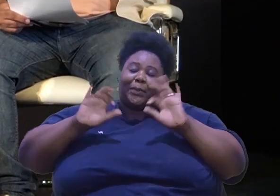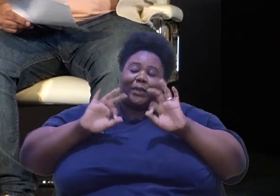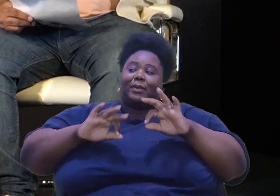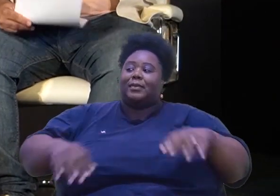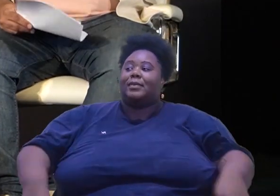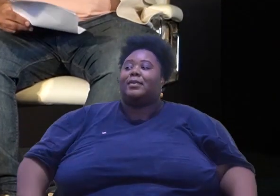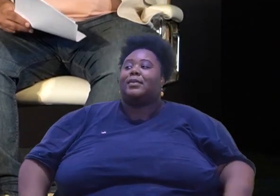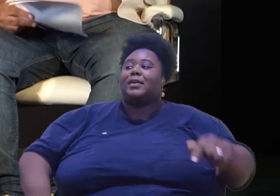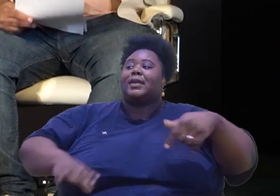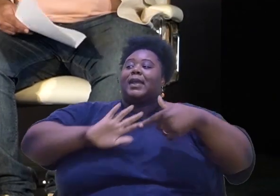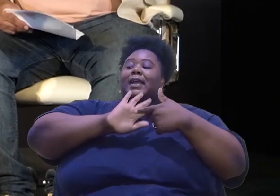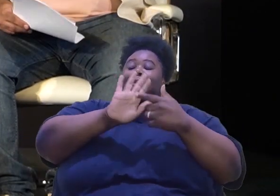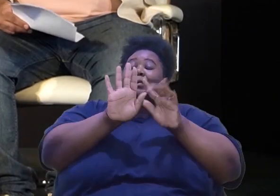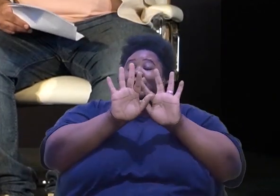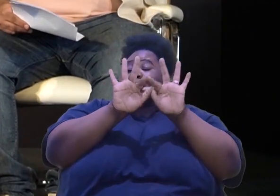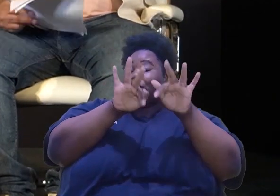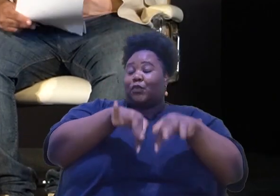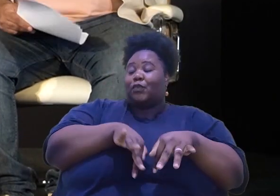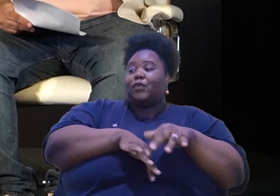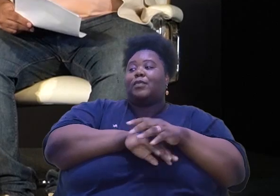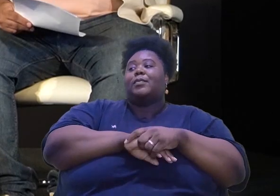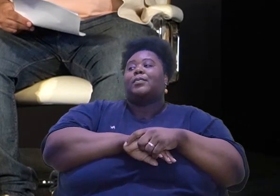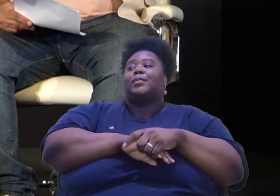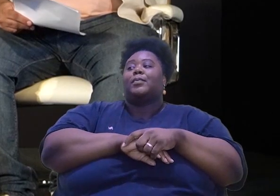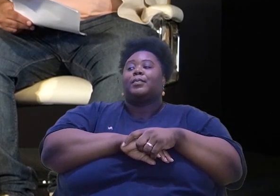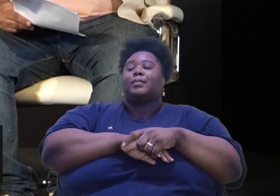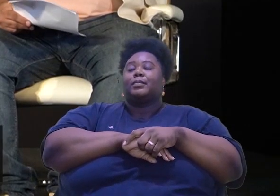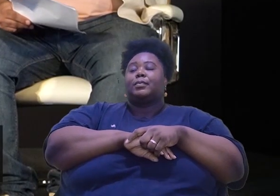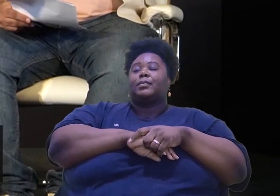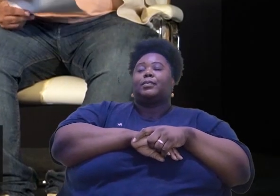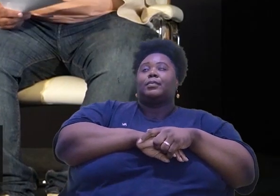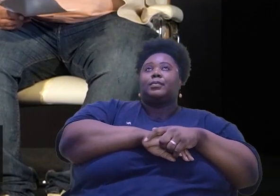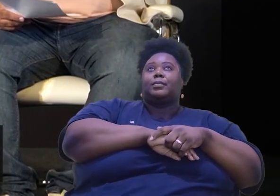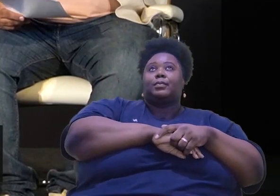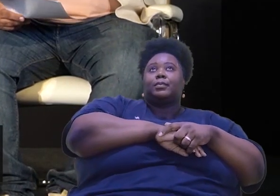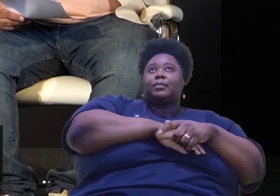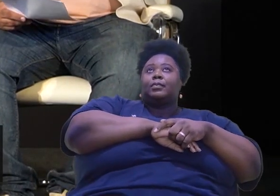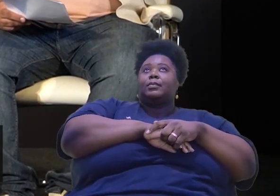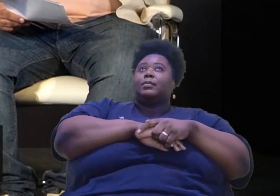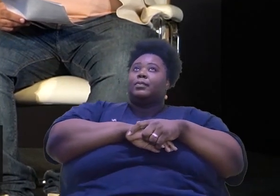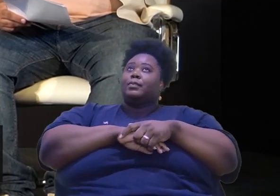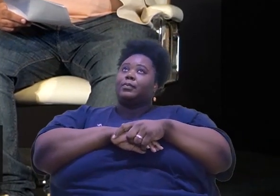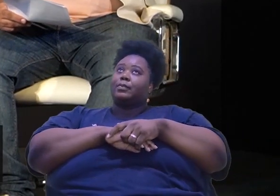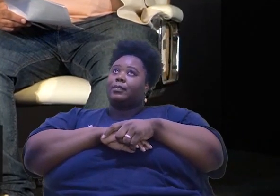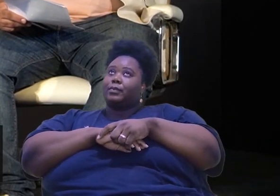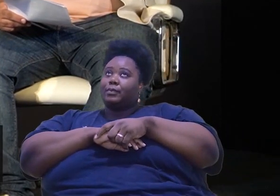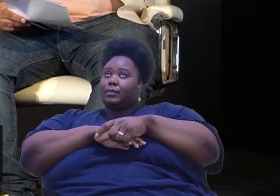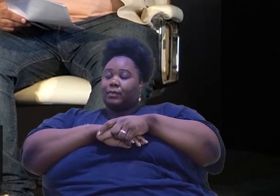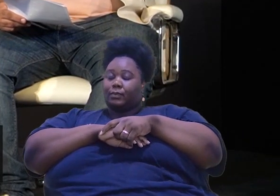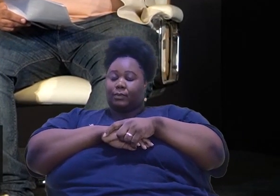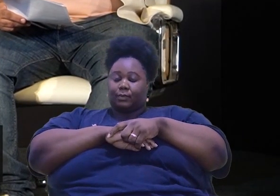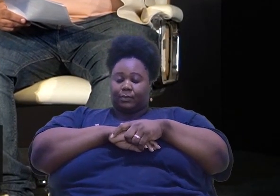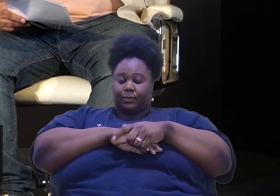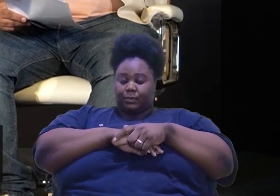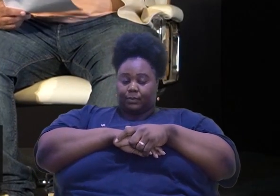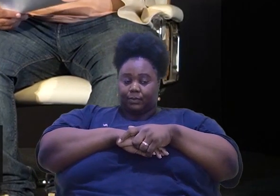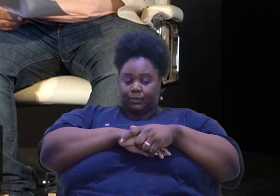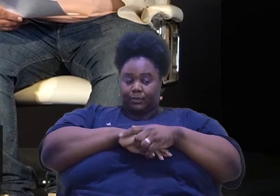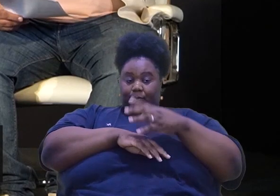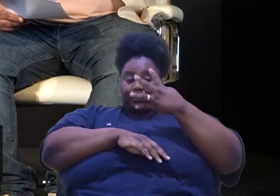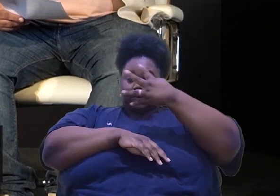Aqui a exposição termina com uma série de cerca de 400 peças, né, da coleção, que